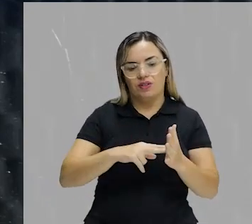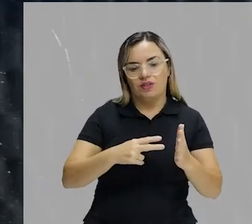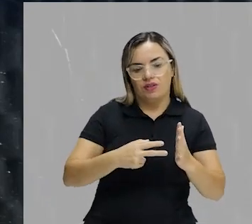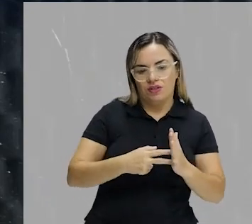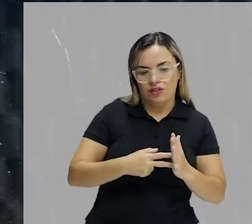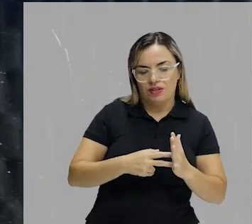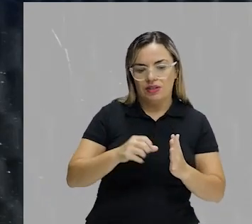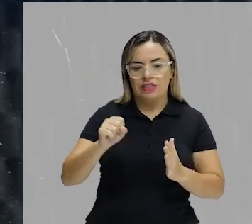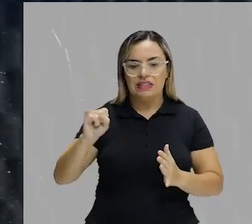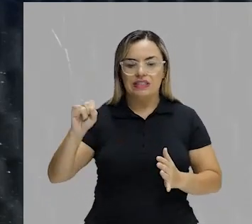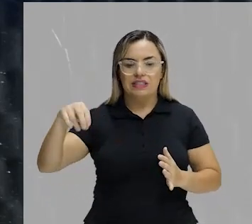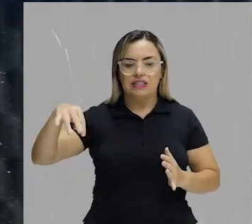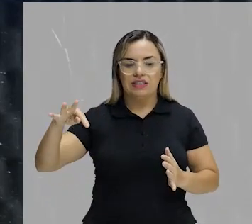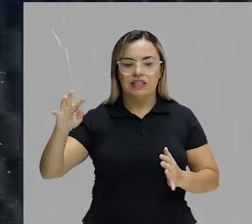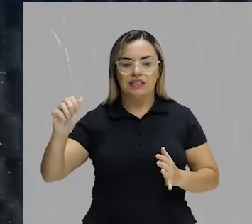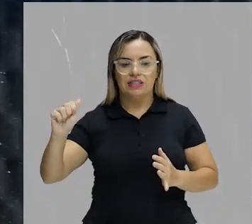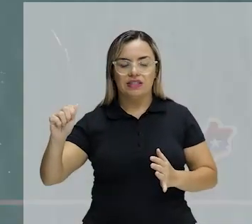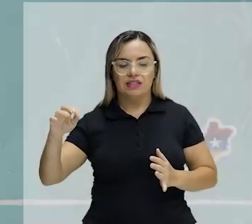período composto.